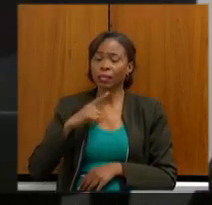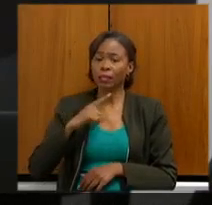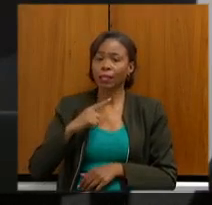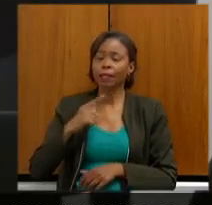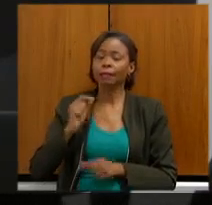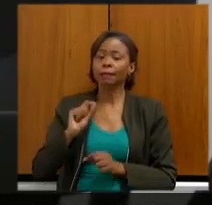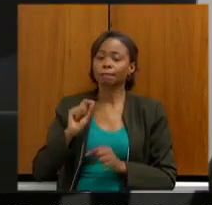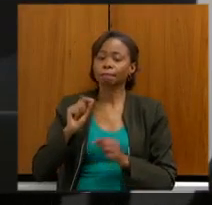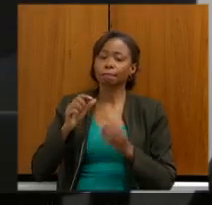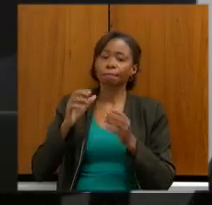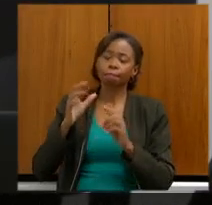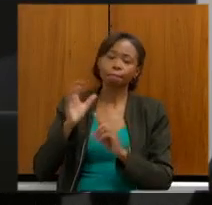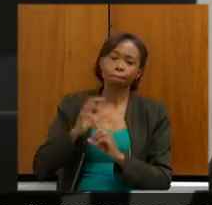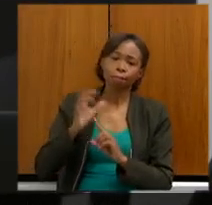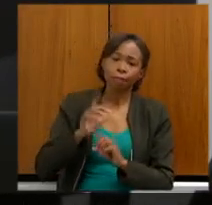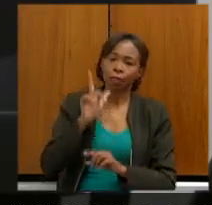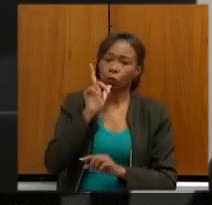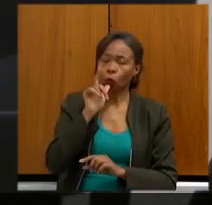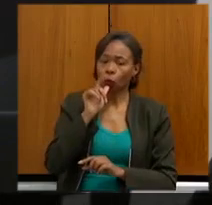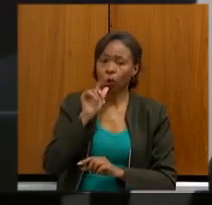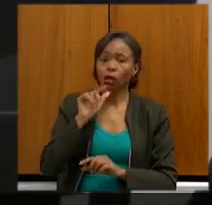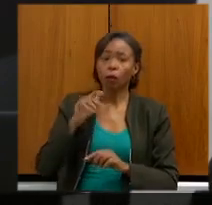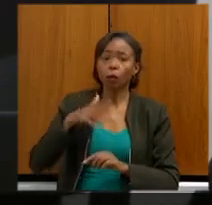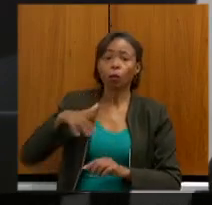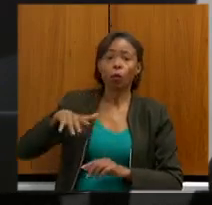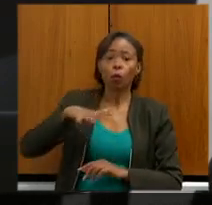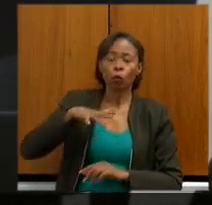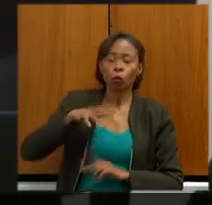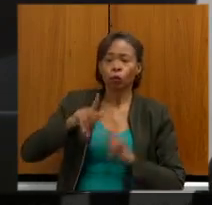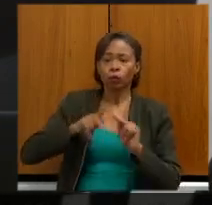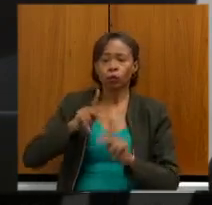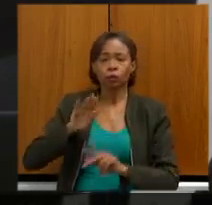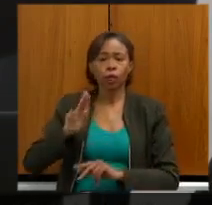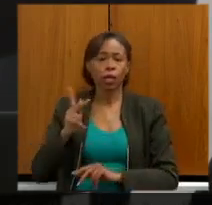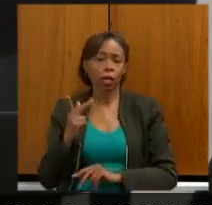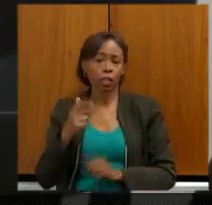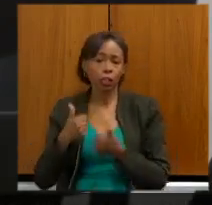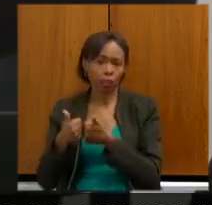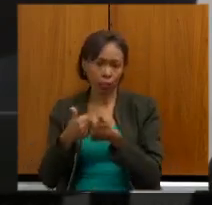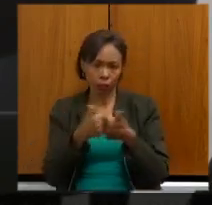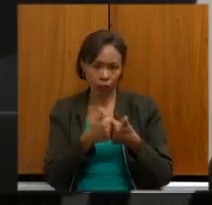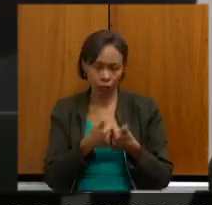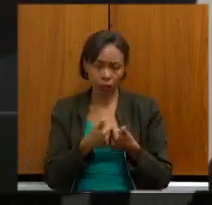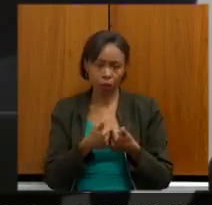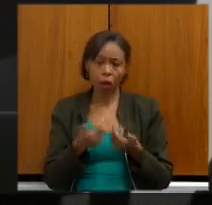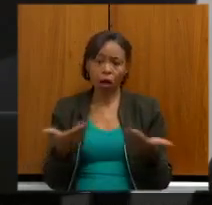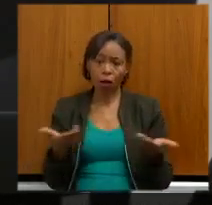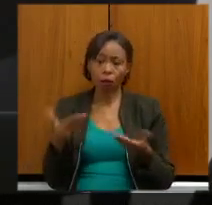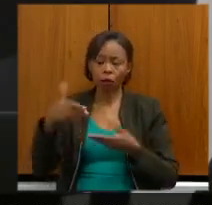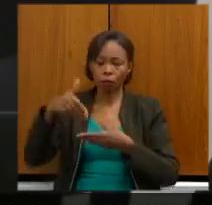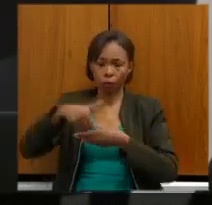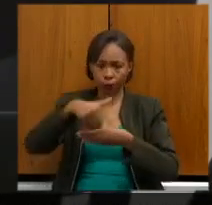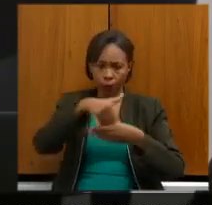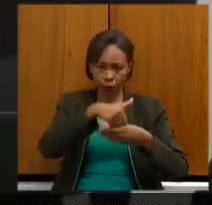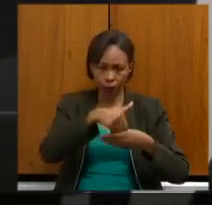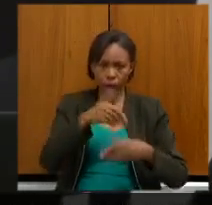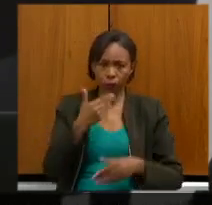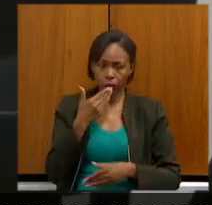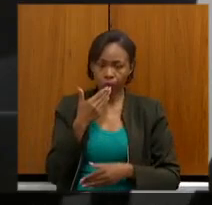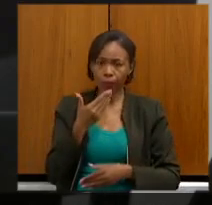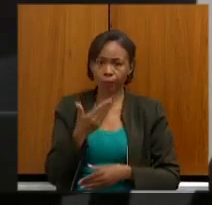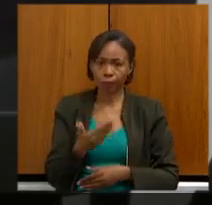abastecimento de água para a população de Belo Horizonte e região em votação os requerimentos as deputadas